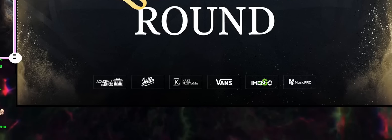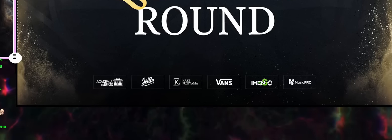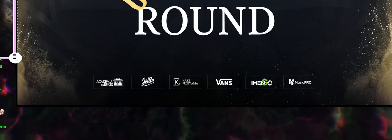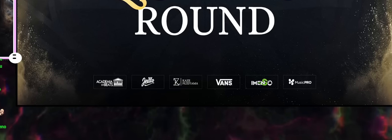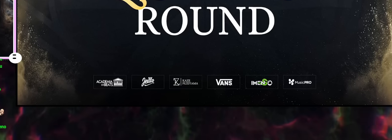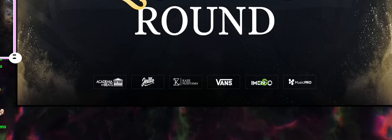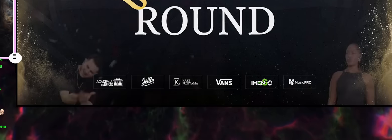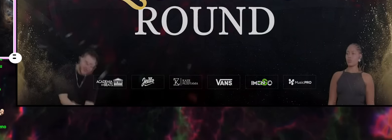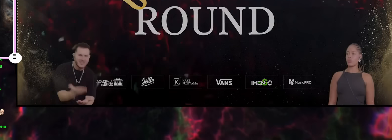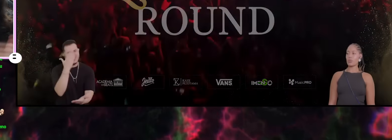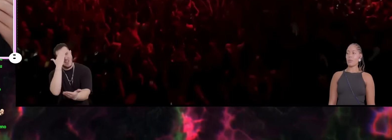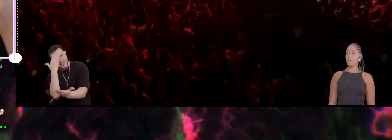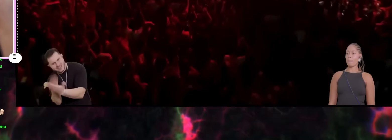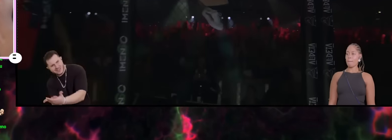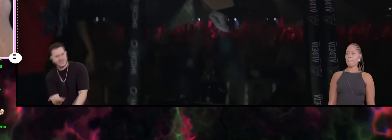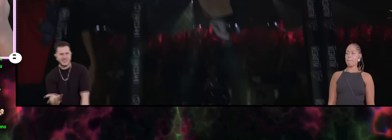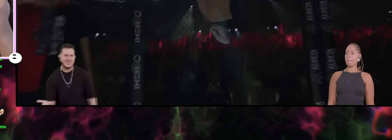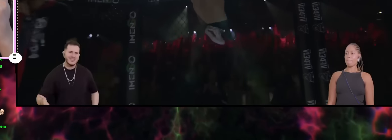Eu lembro do meme.